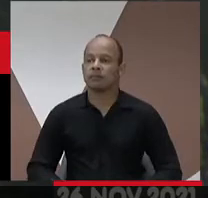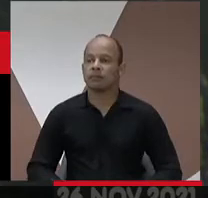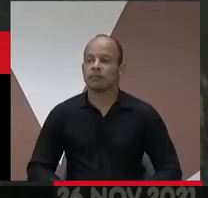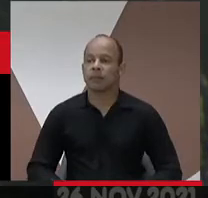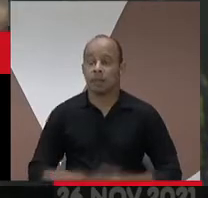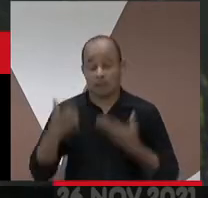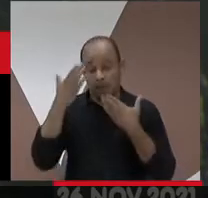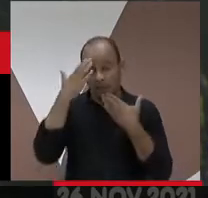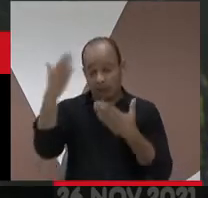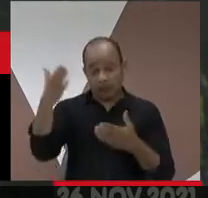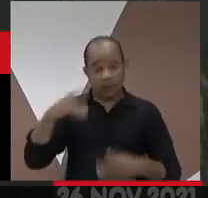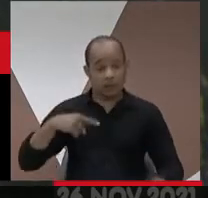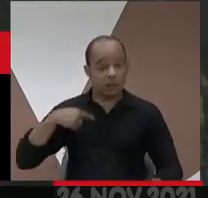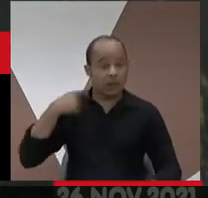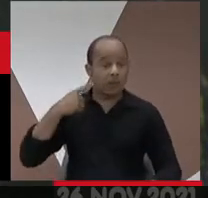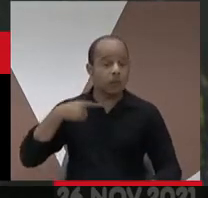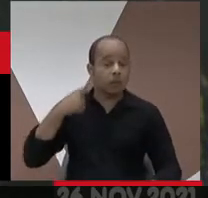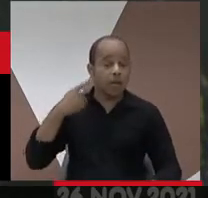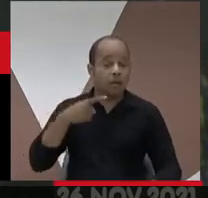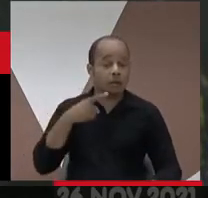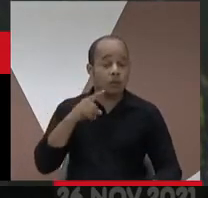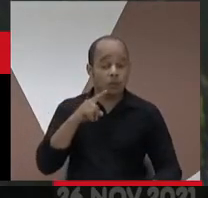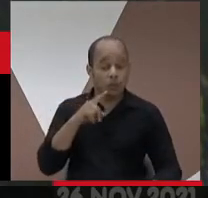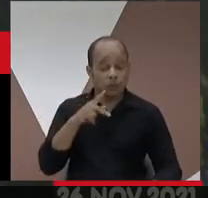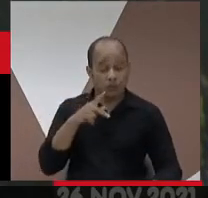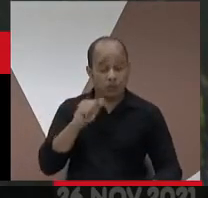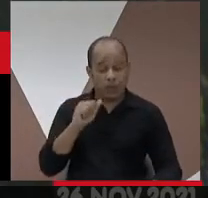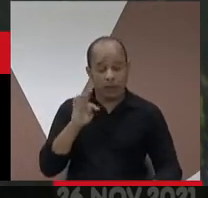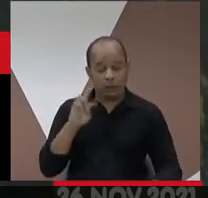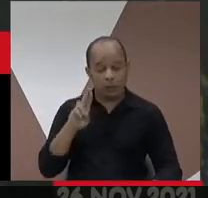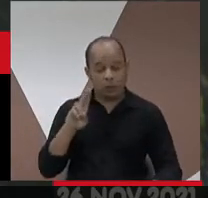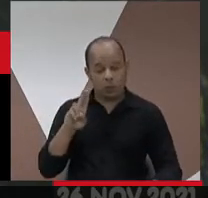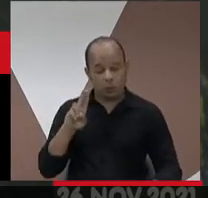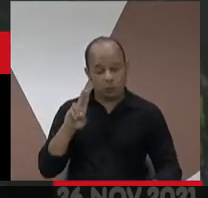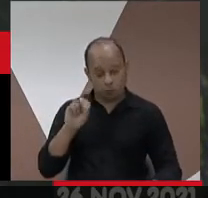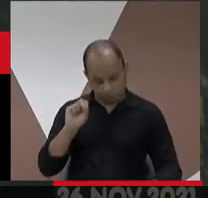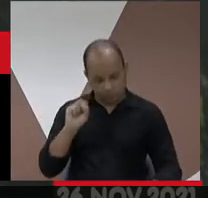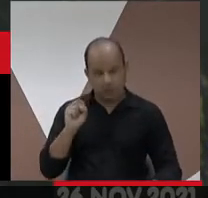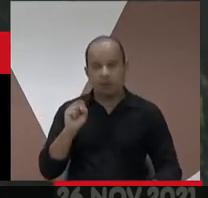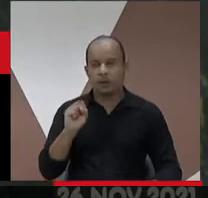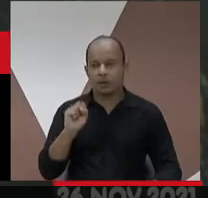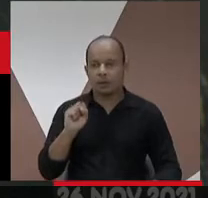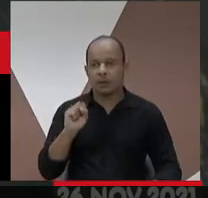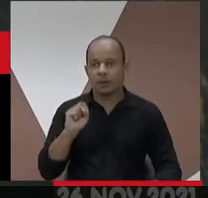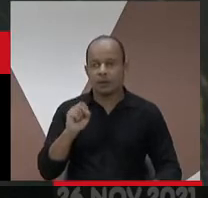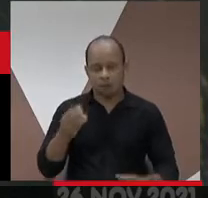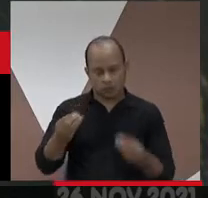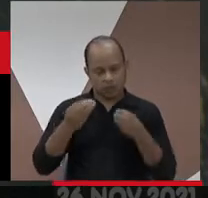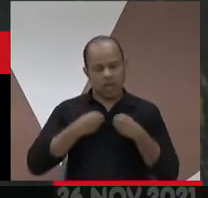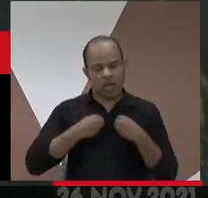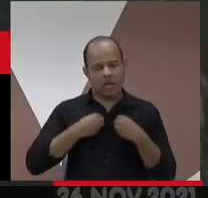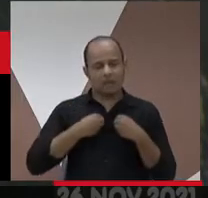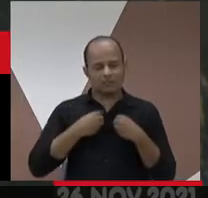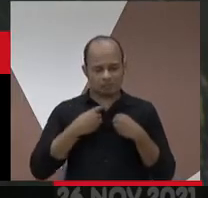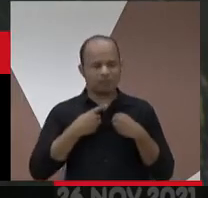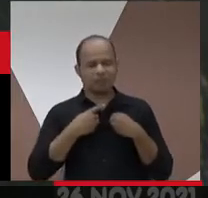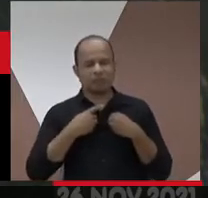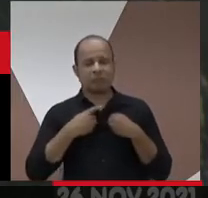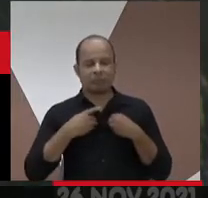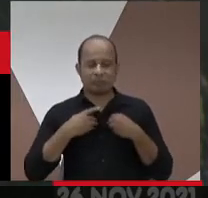Patrus por proporcionar mais essa oportunidade para a gente estar defendendo as nossas águas, nossas serras de